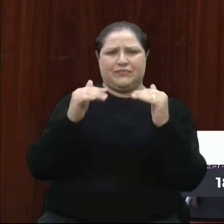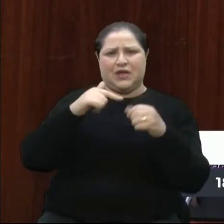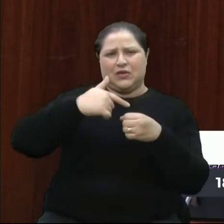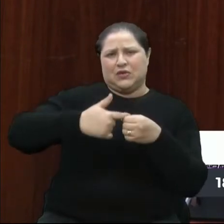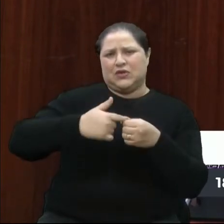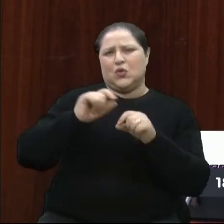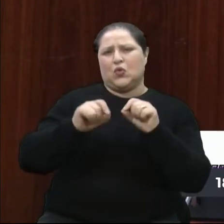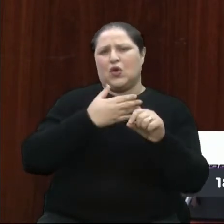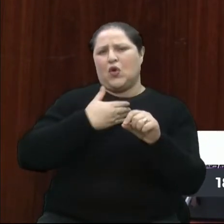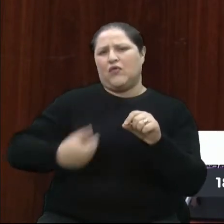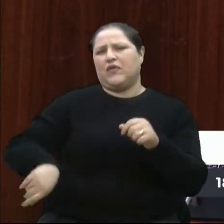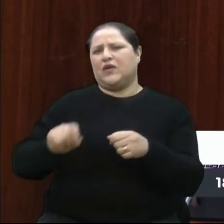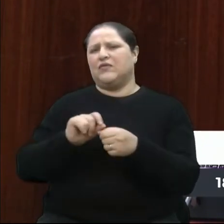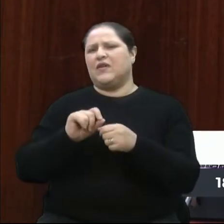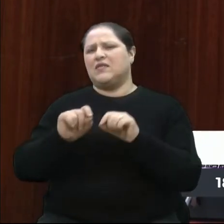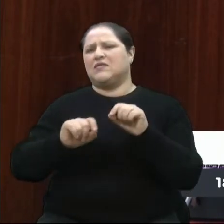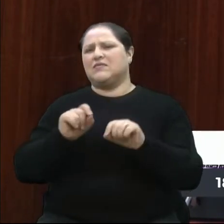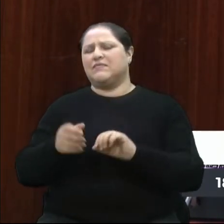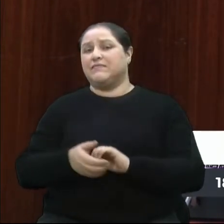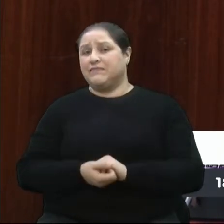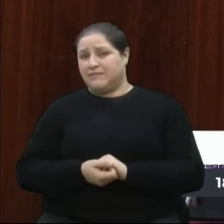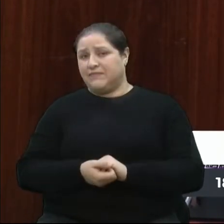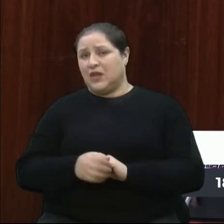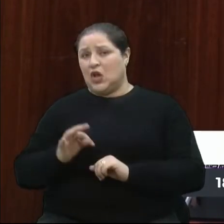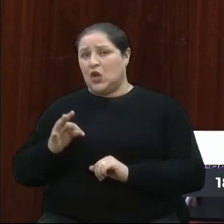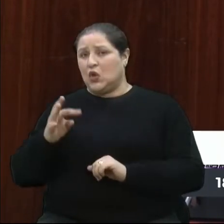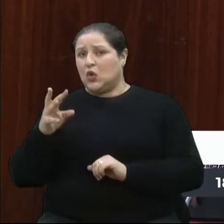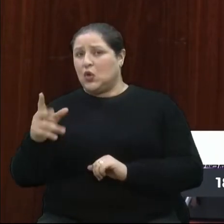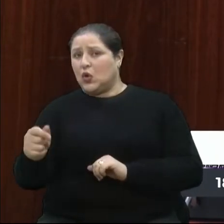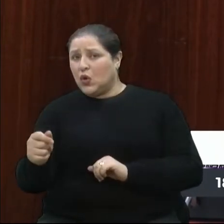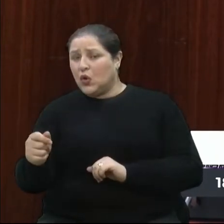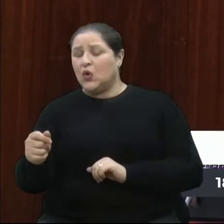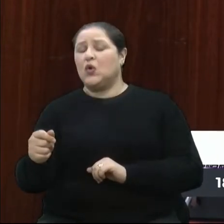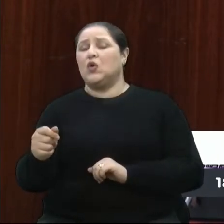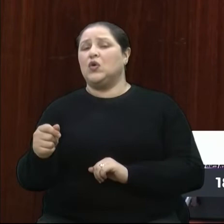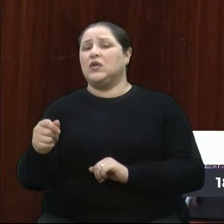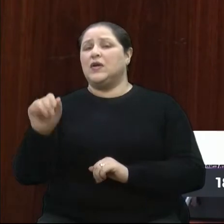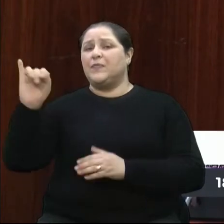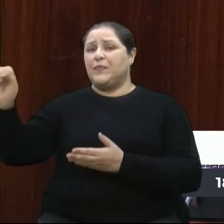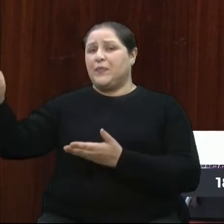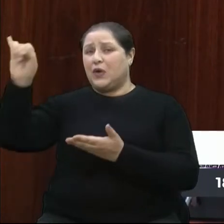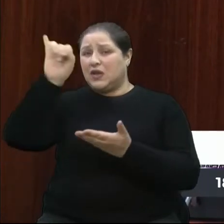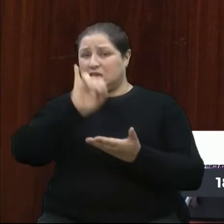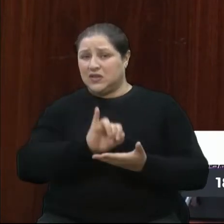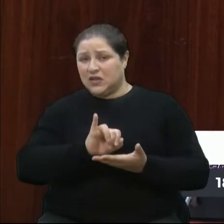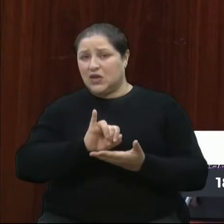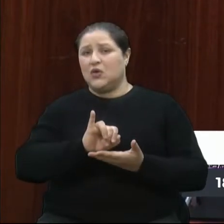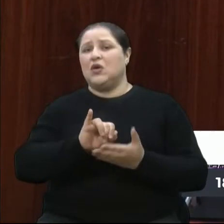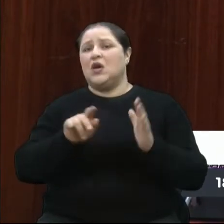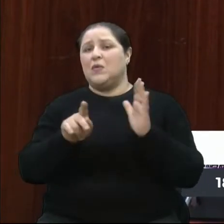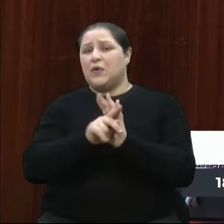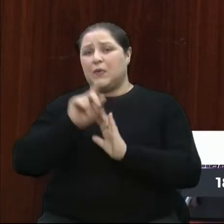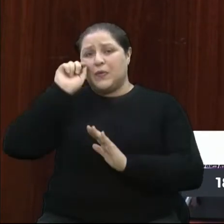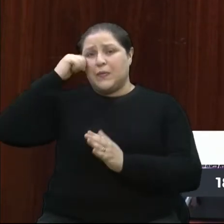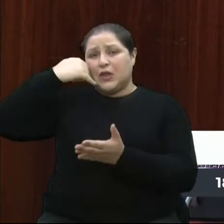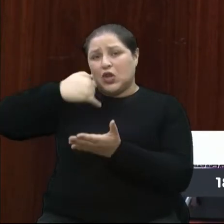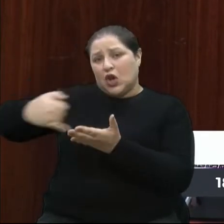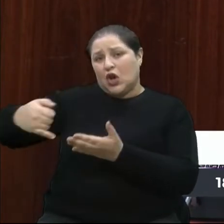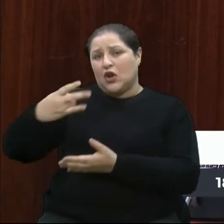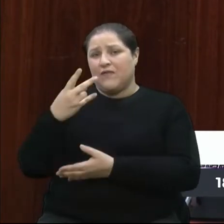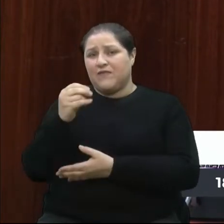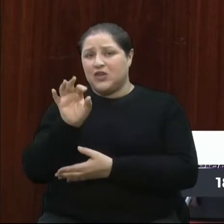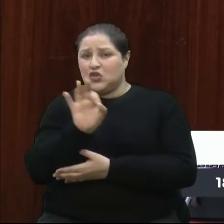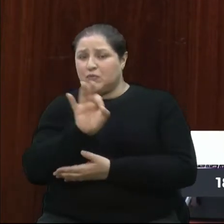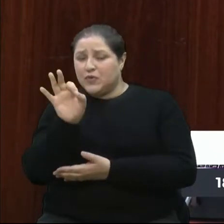governo faz? Peça uma parte, velho. A importação, mesmo aquela parte do petróleo,